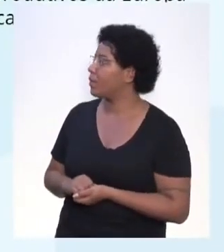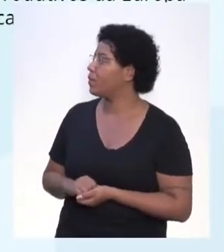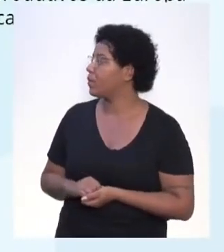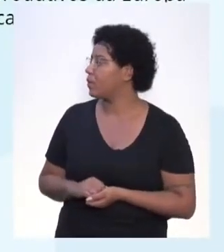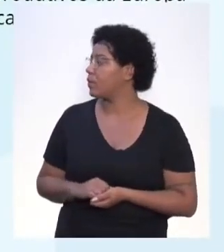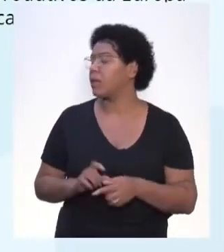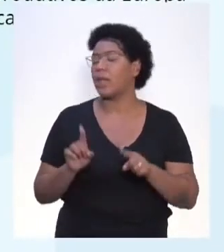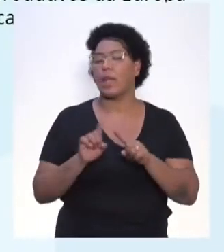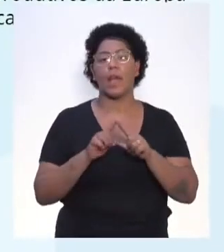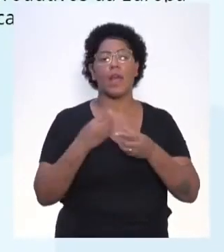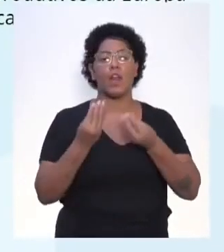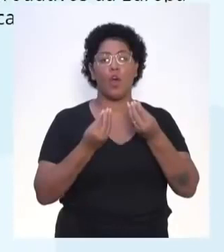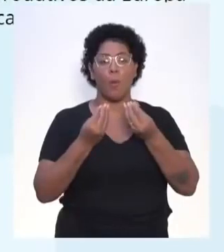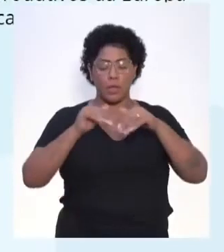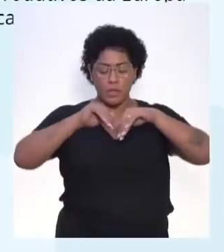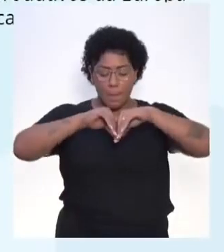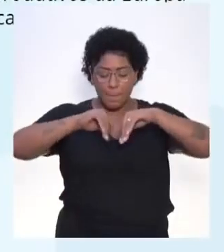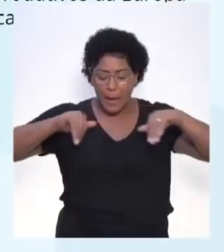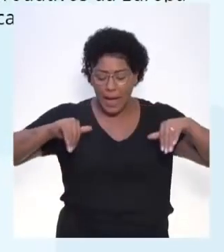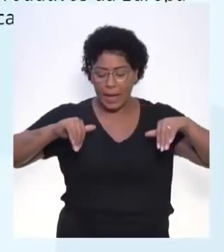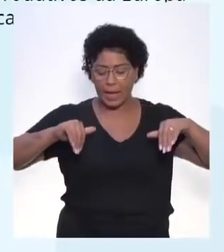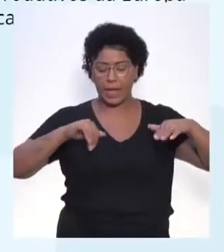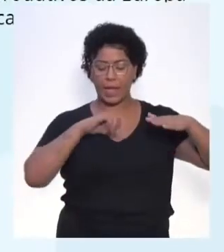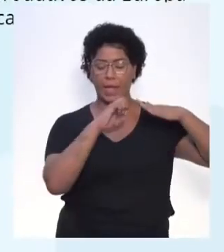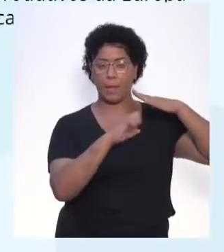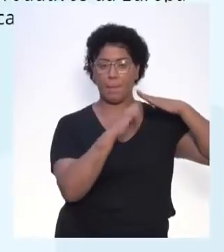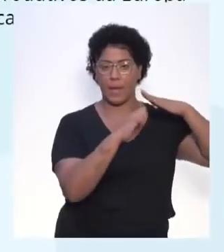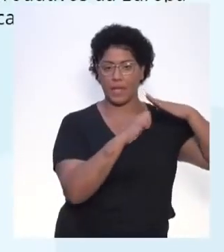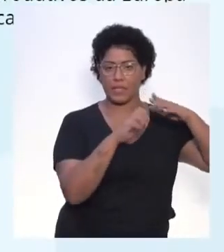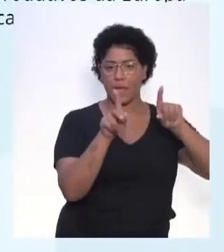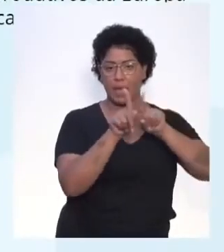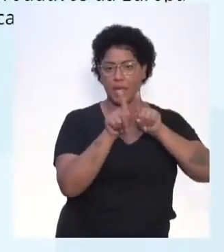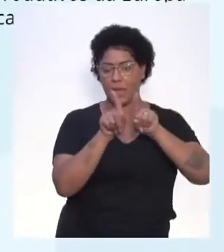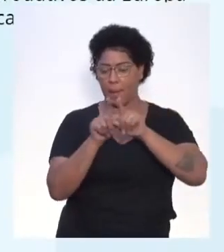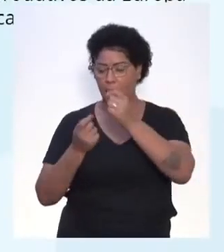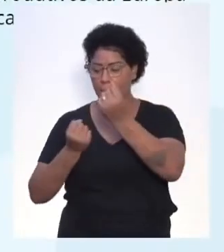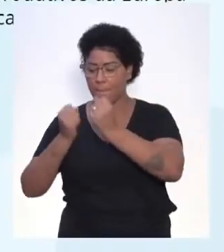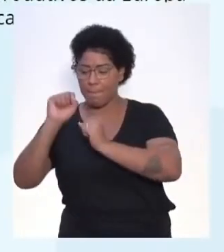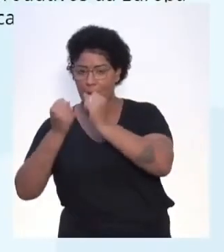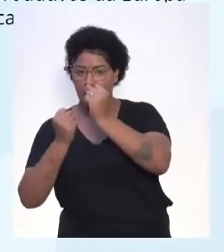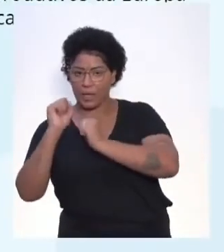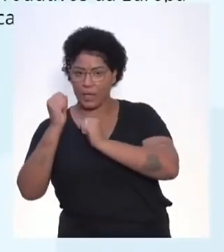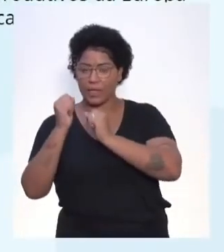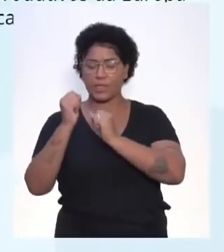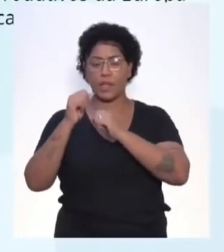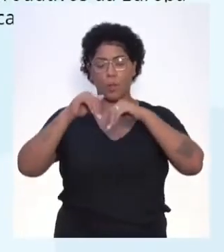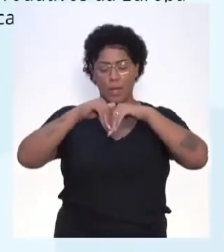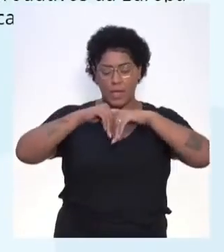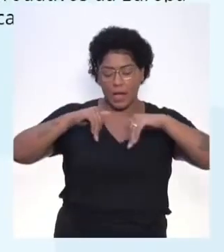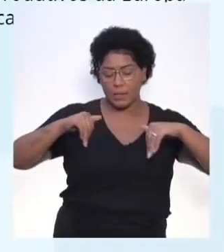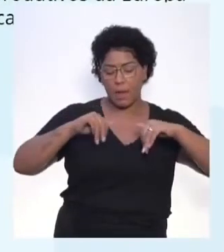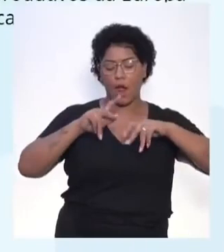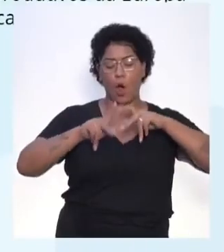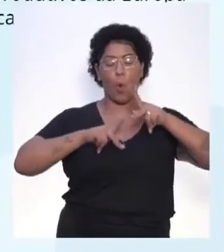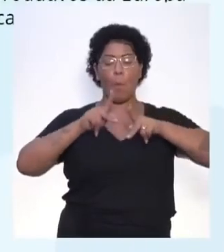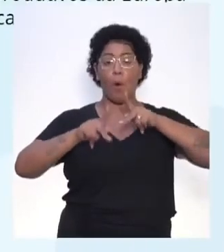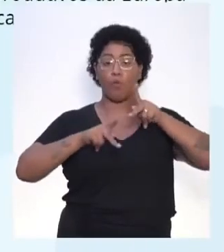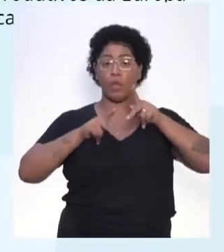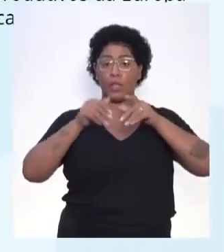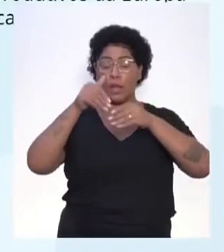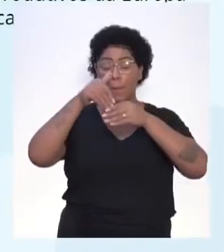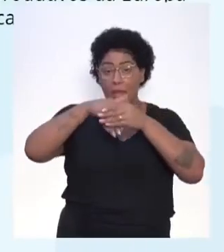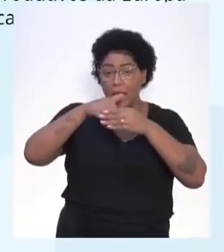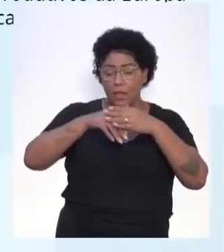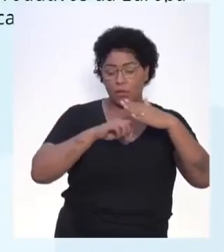de separação entre o trabalhador e aquilo que ele produz, e os meios de produção também. Então, tudo isso